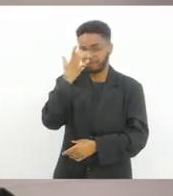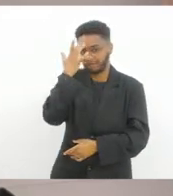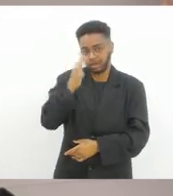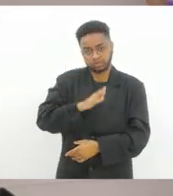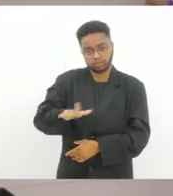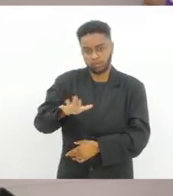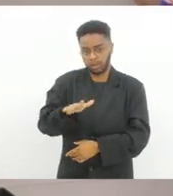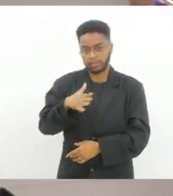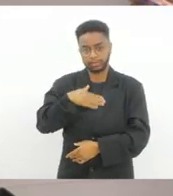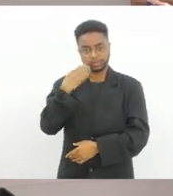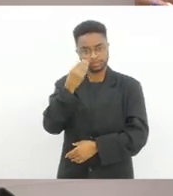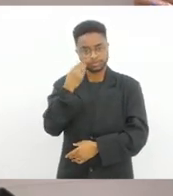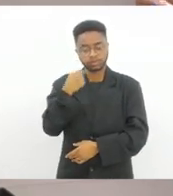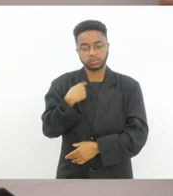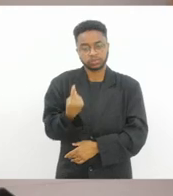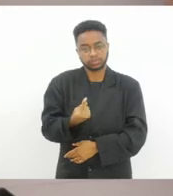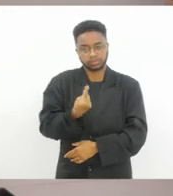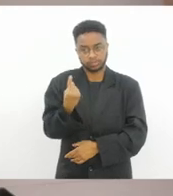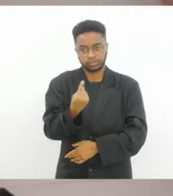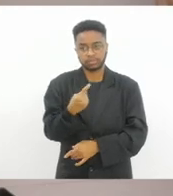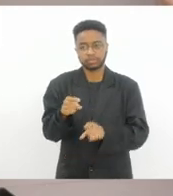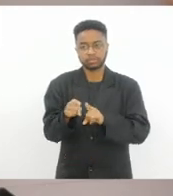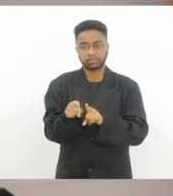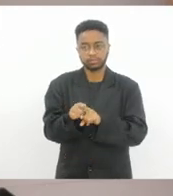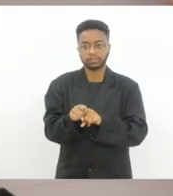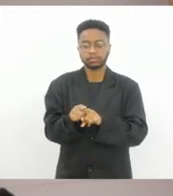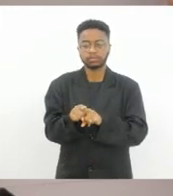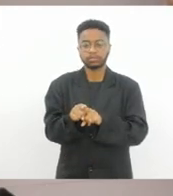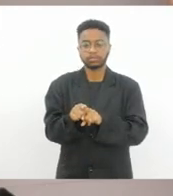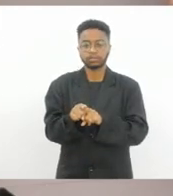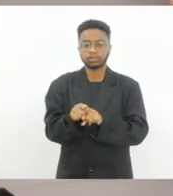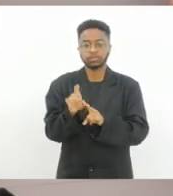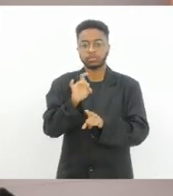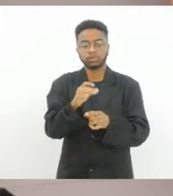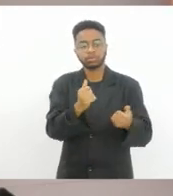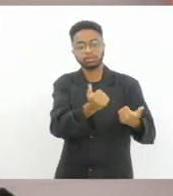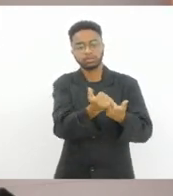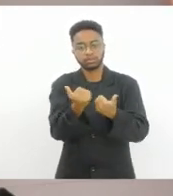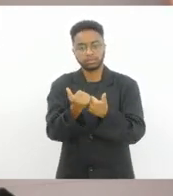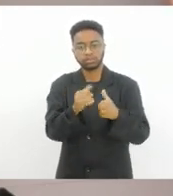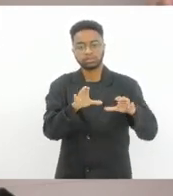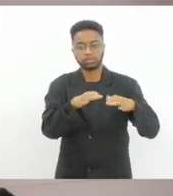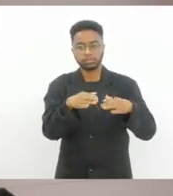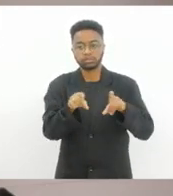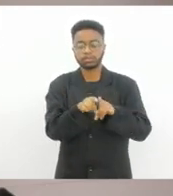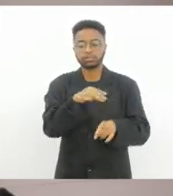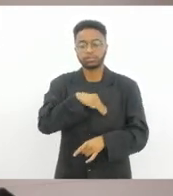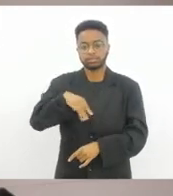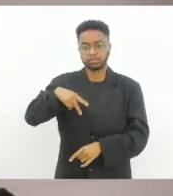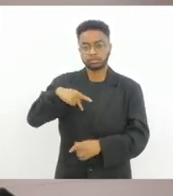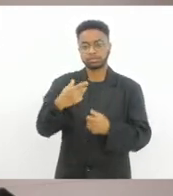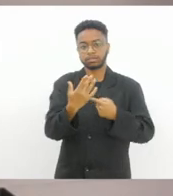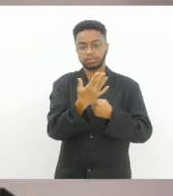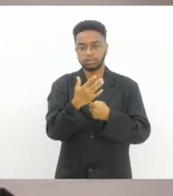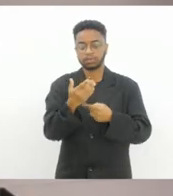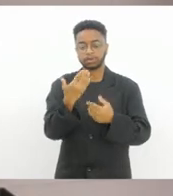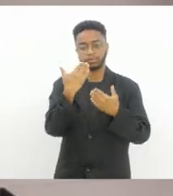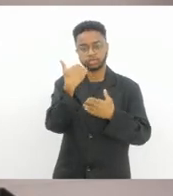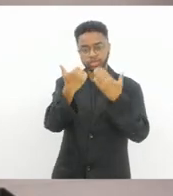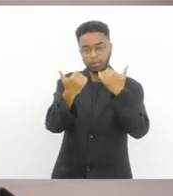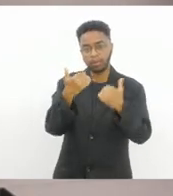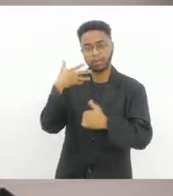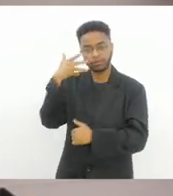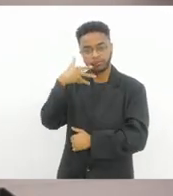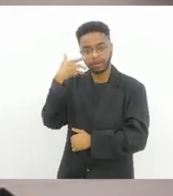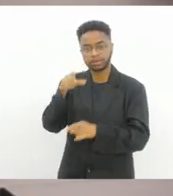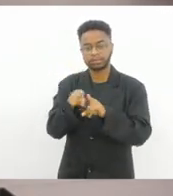passei sozinha, né? Somente com o equipamento. Até o Ministério Público também já me chamou para falar, e os CRAs, eu ia